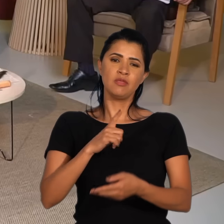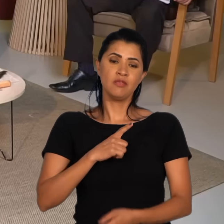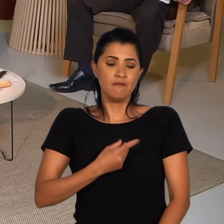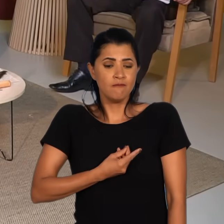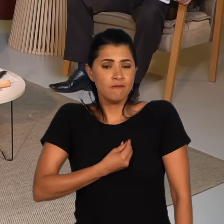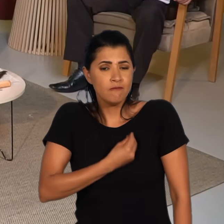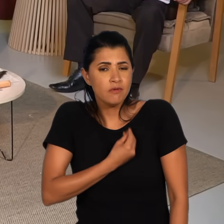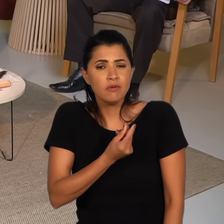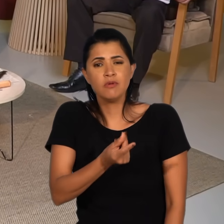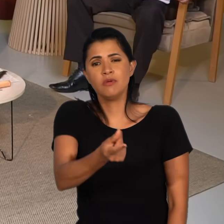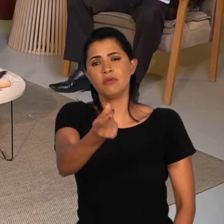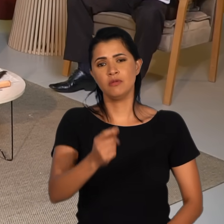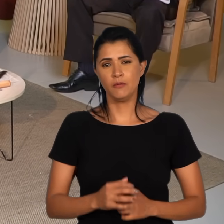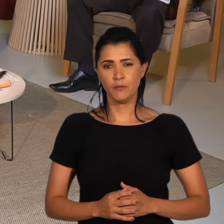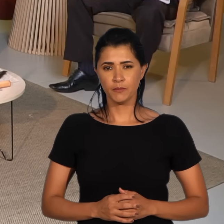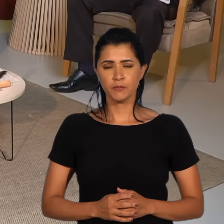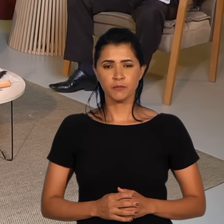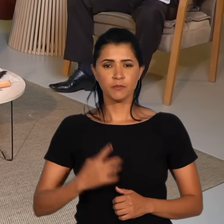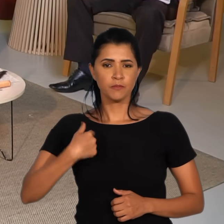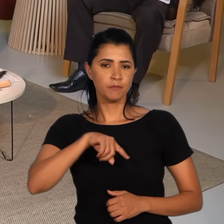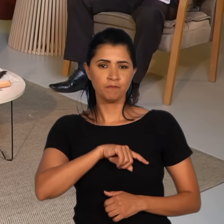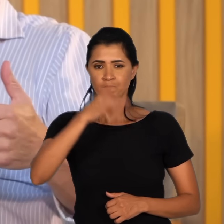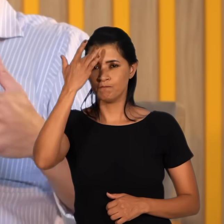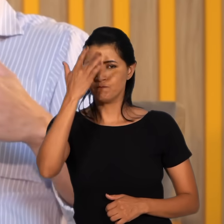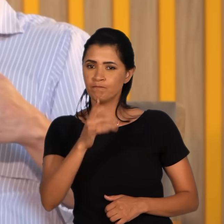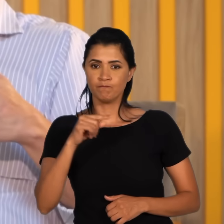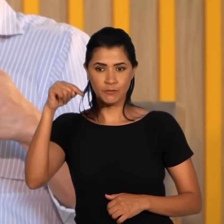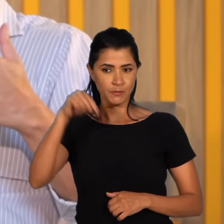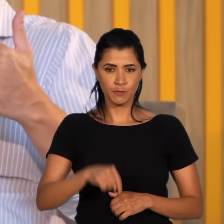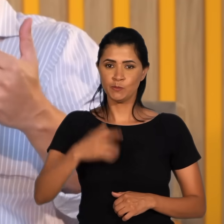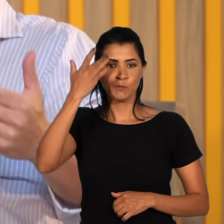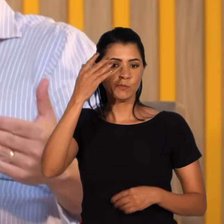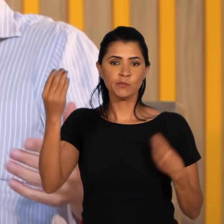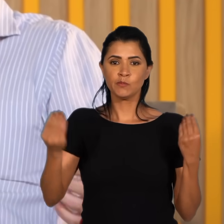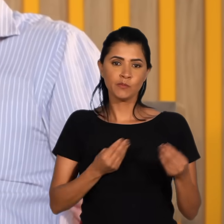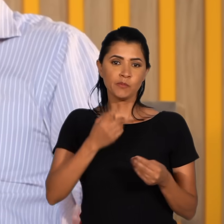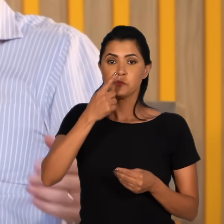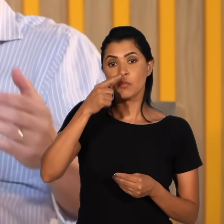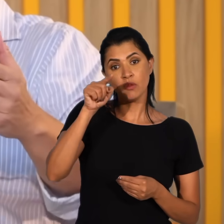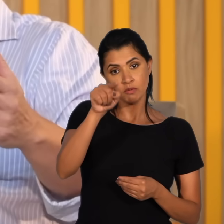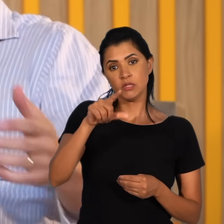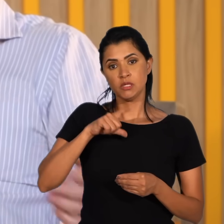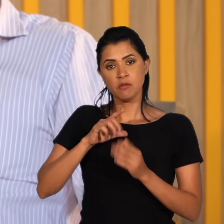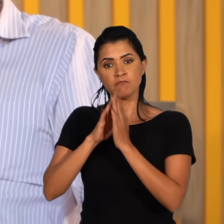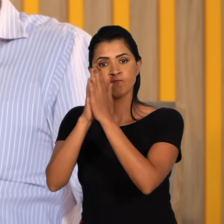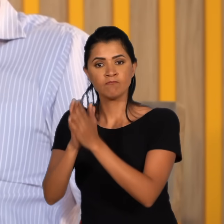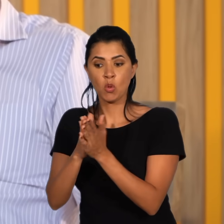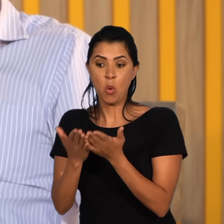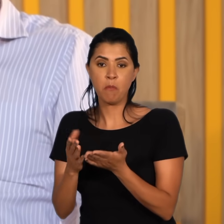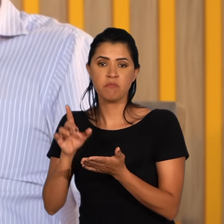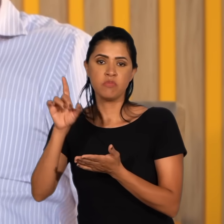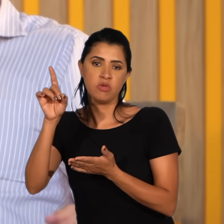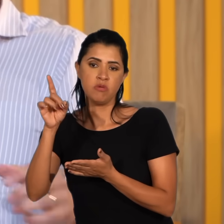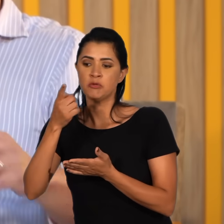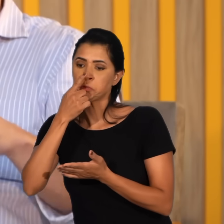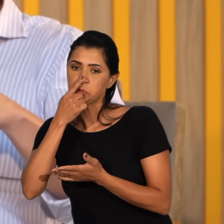vida eterna Amém e Nós não sabemos a o nível a gente aqui do lado de cá a gente não sabe o nível de intimidade que você tem com a palavra de